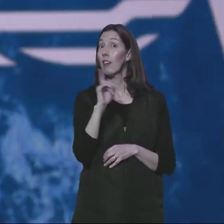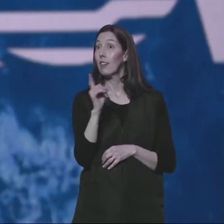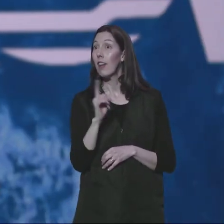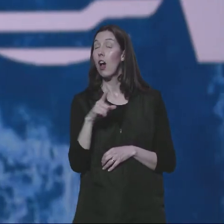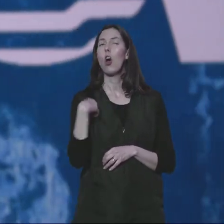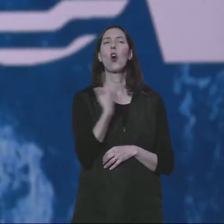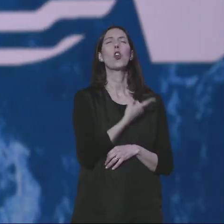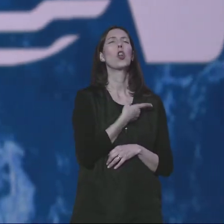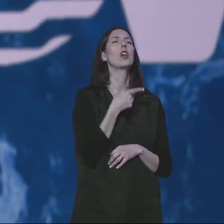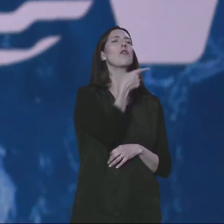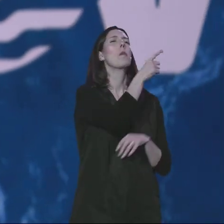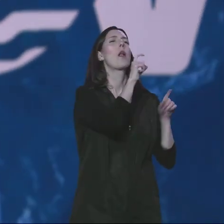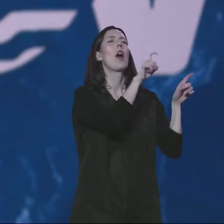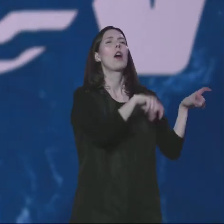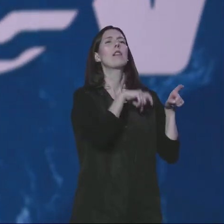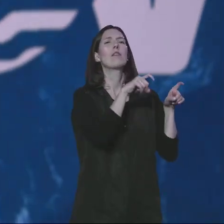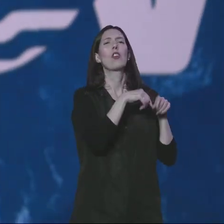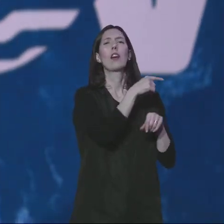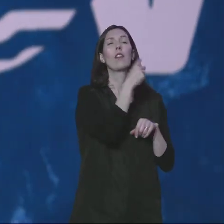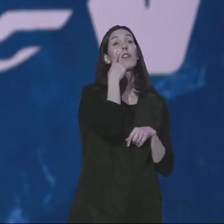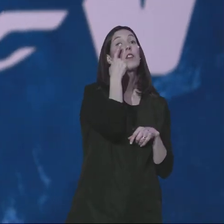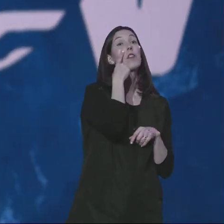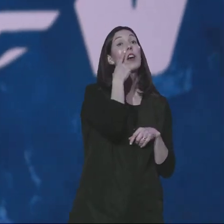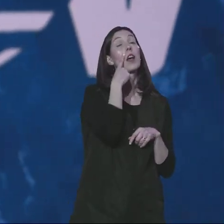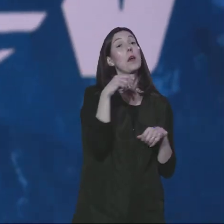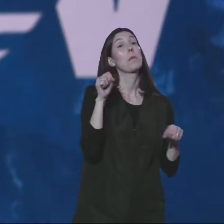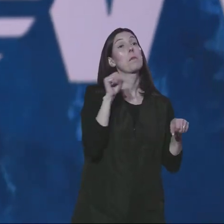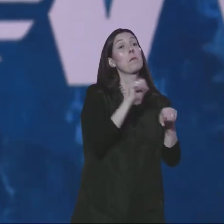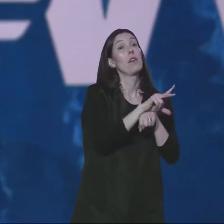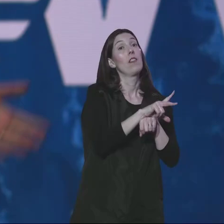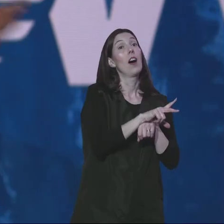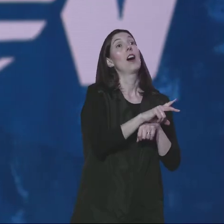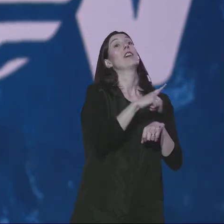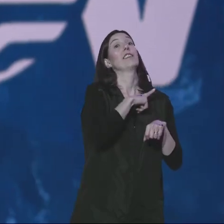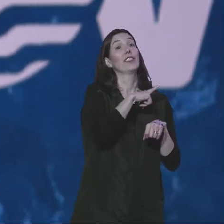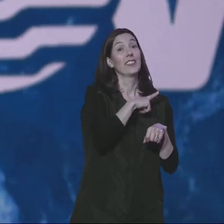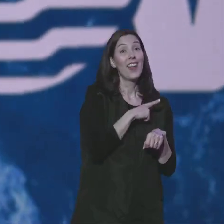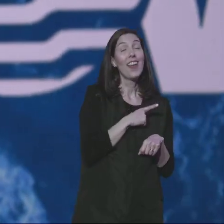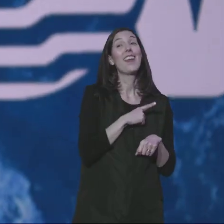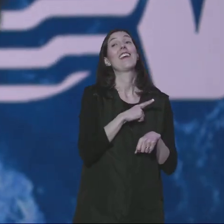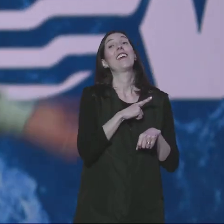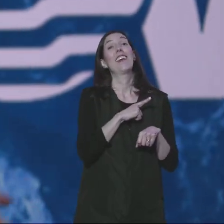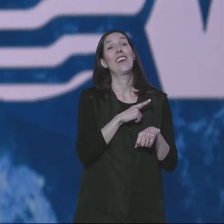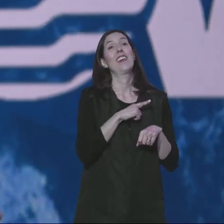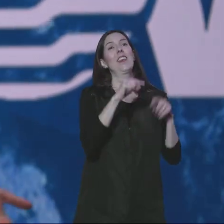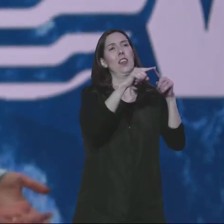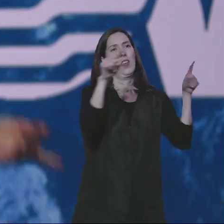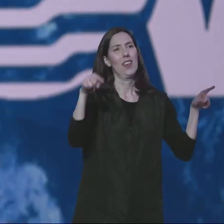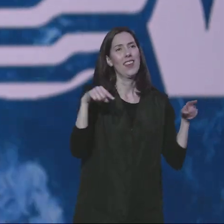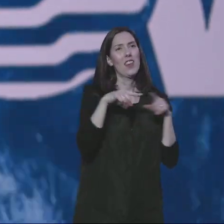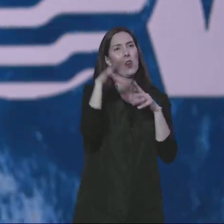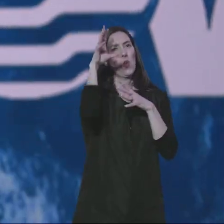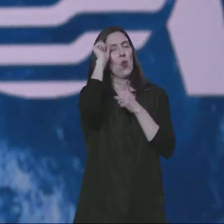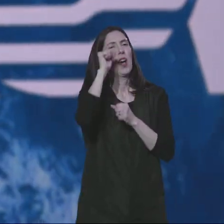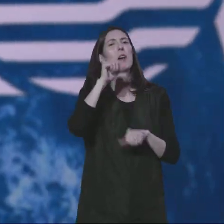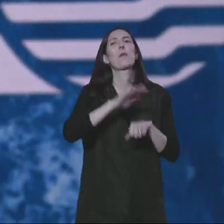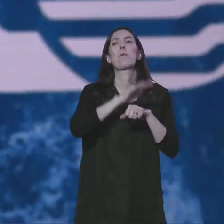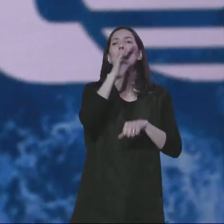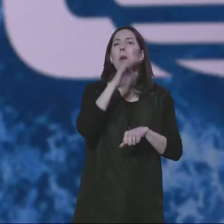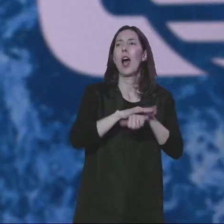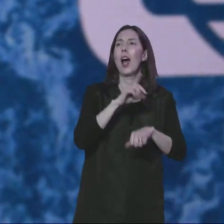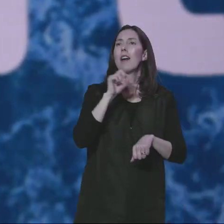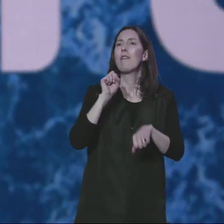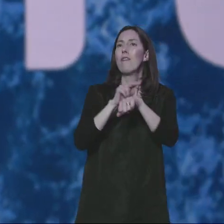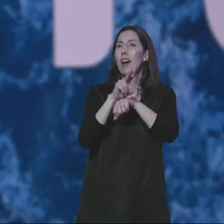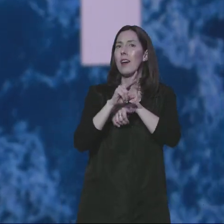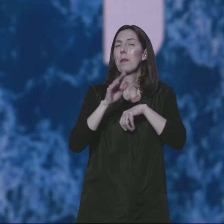na chácara essa semana e conseguimos novos quartos, então vão abrir novas vagas. Por isso, se você